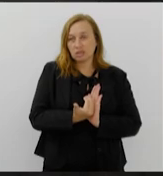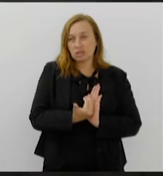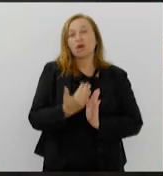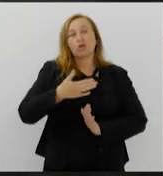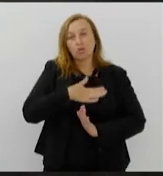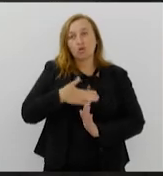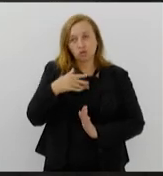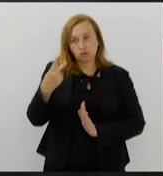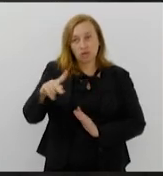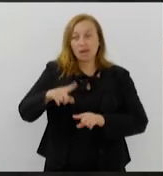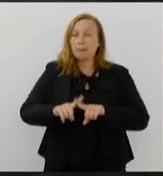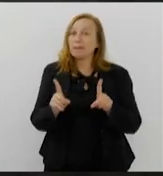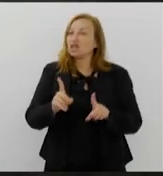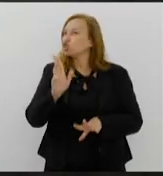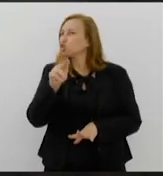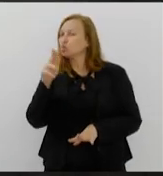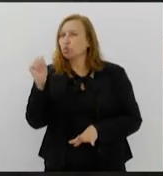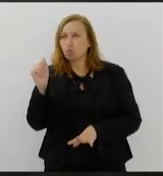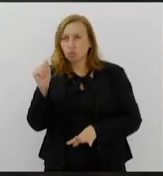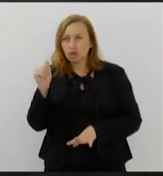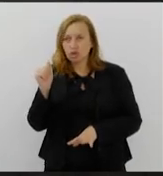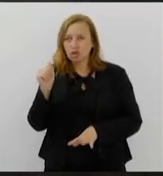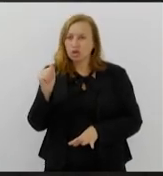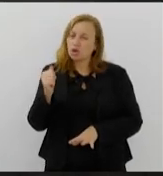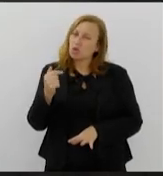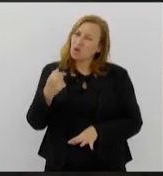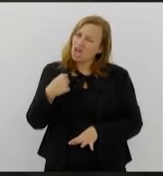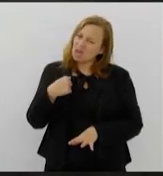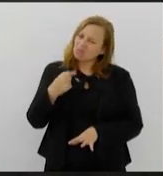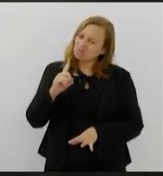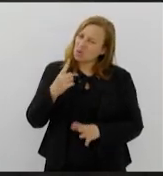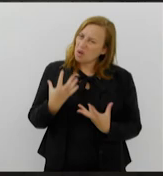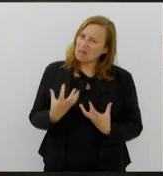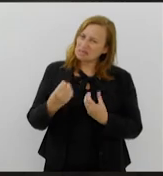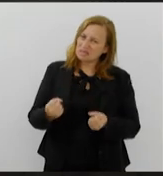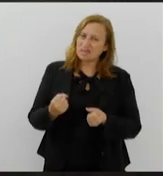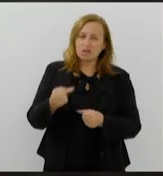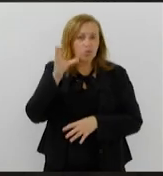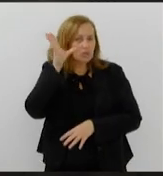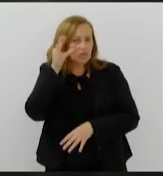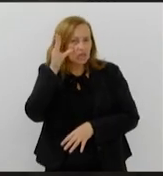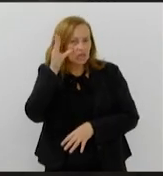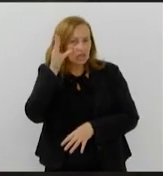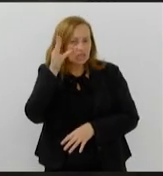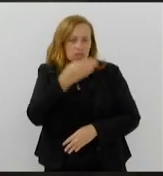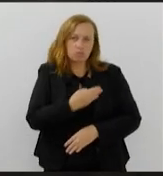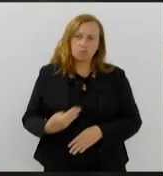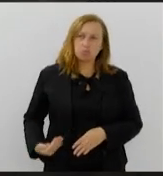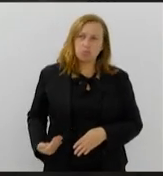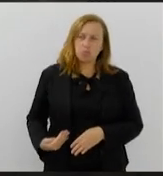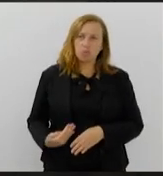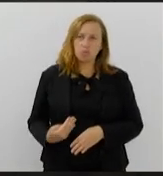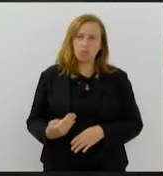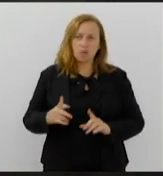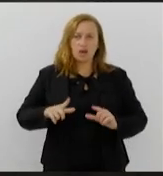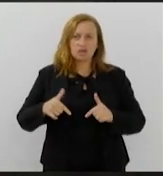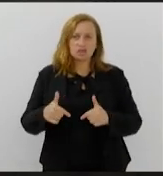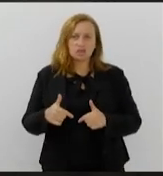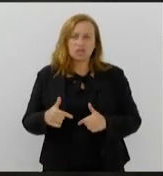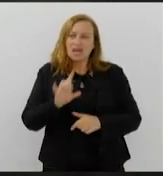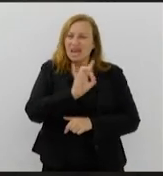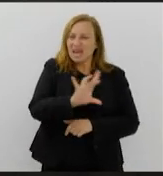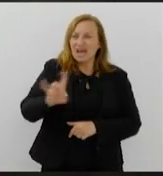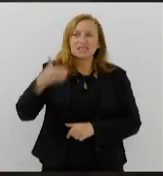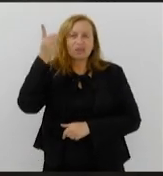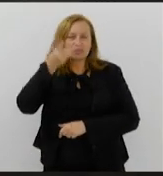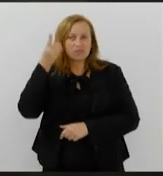de ninguém, mas jamais naquilo que eu discordo, que o interesse público falar mais alto, em especial na defesa de cada deputado